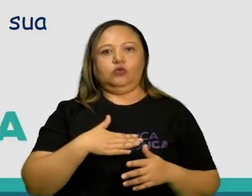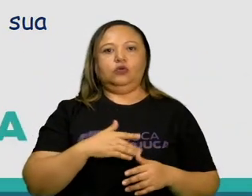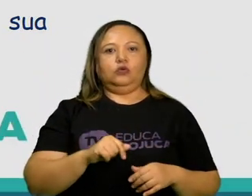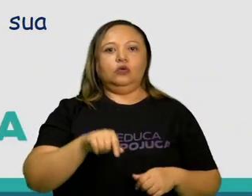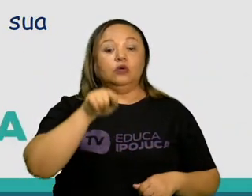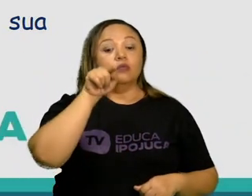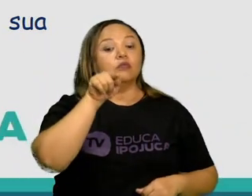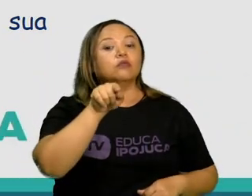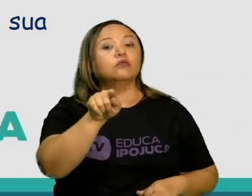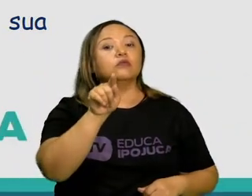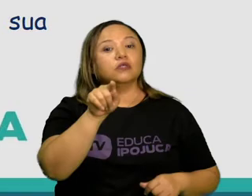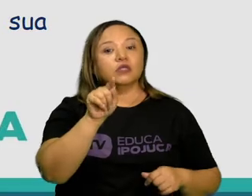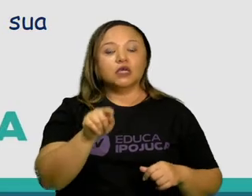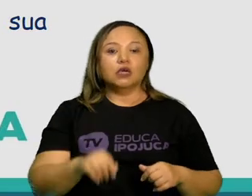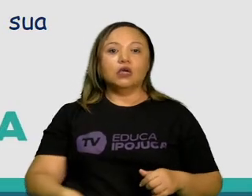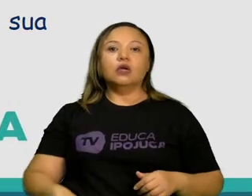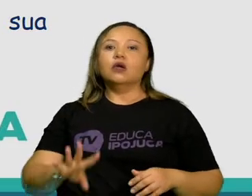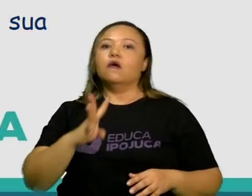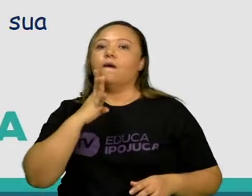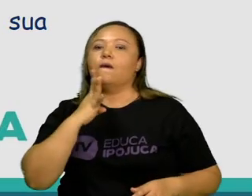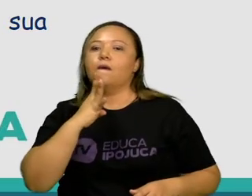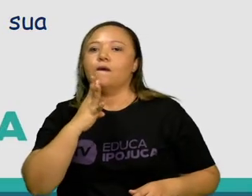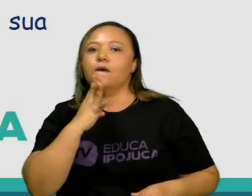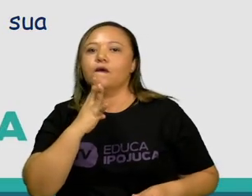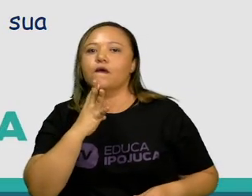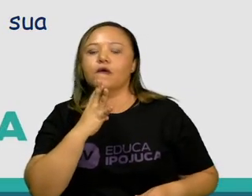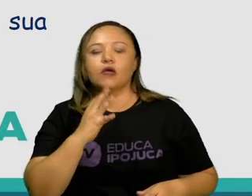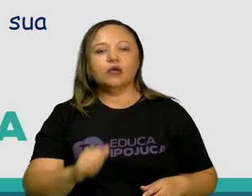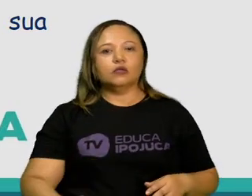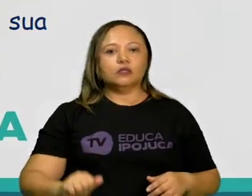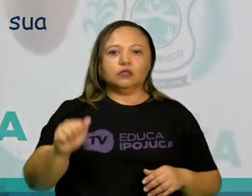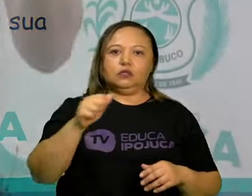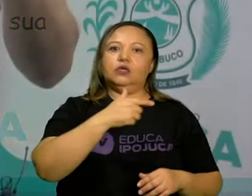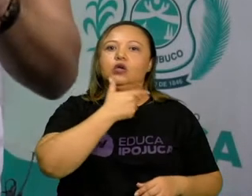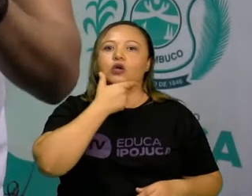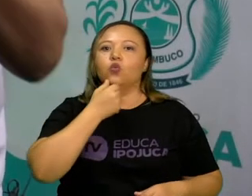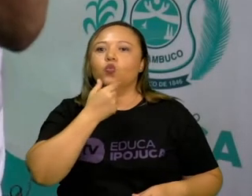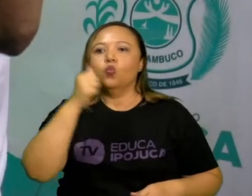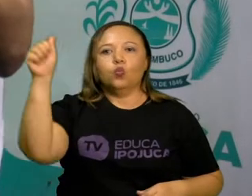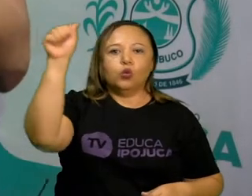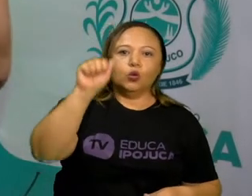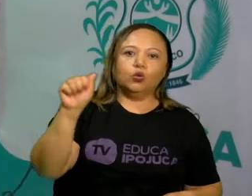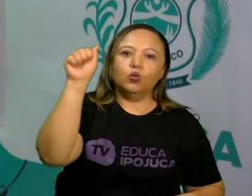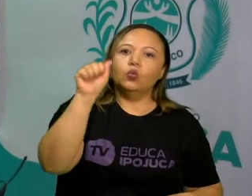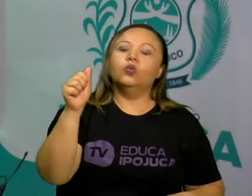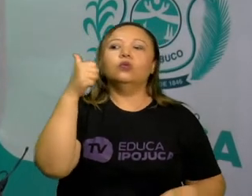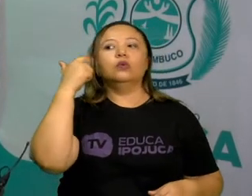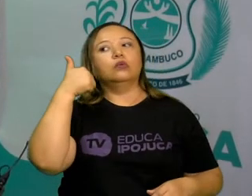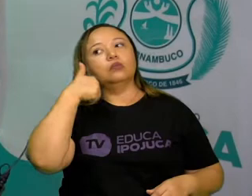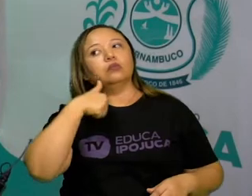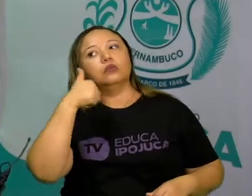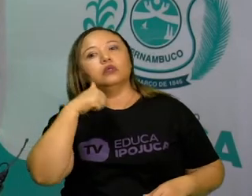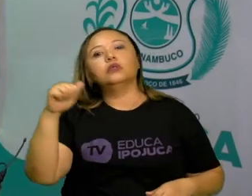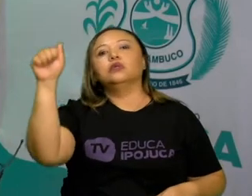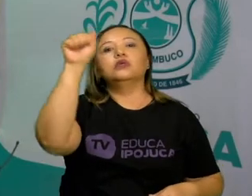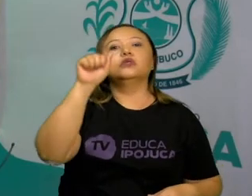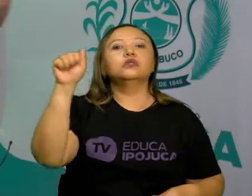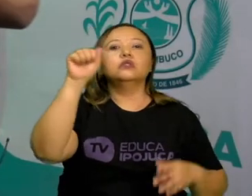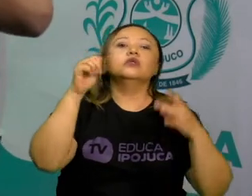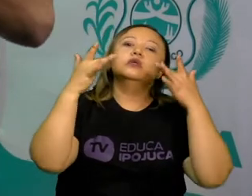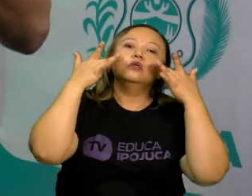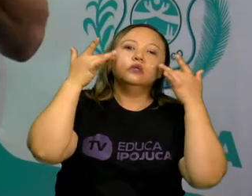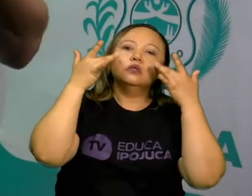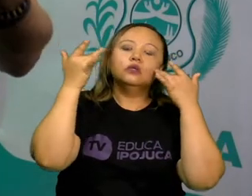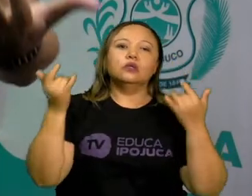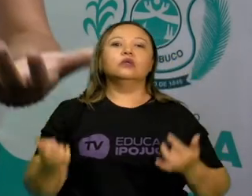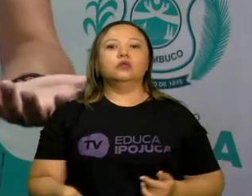atriz de teatro com essa assim pessoalmente não não conheço mas eu sei o nome de um ator de uma triste tá valendo então responda essas perguntas